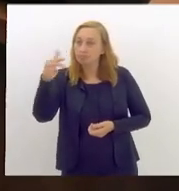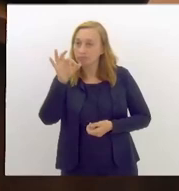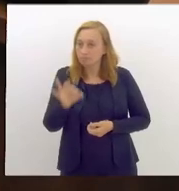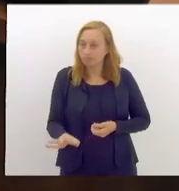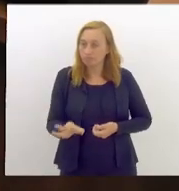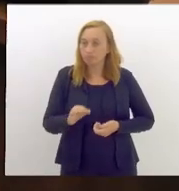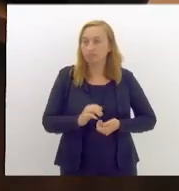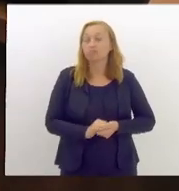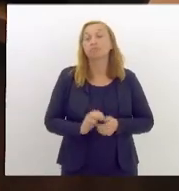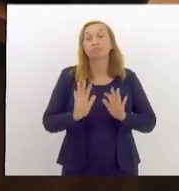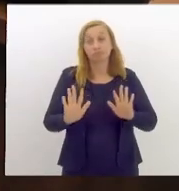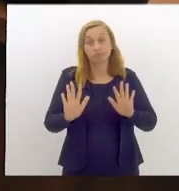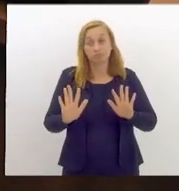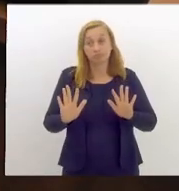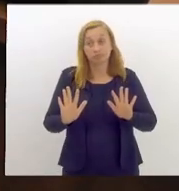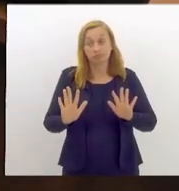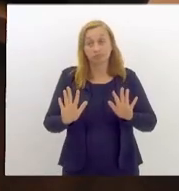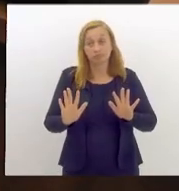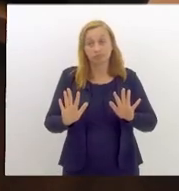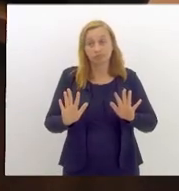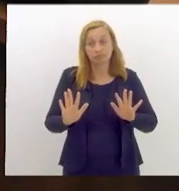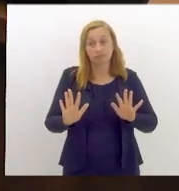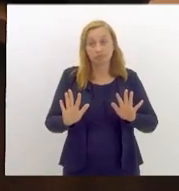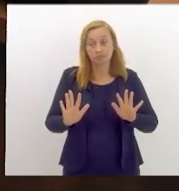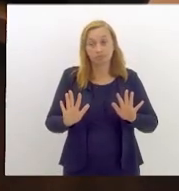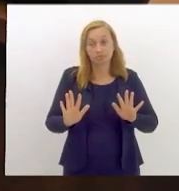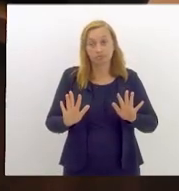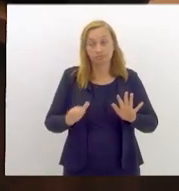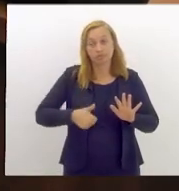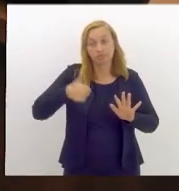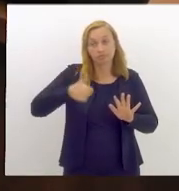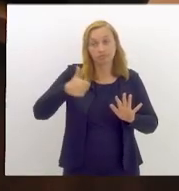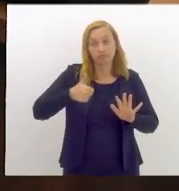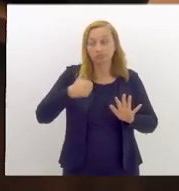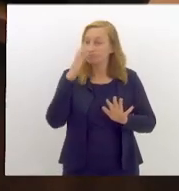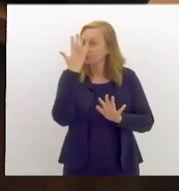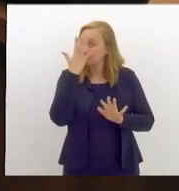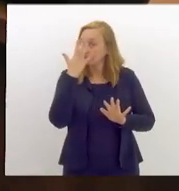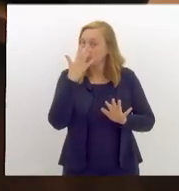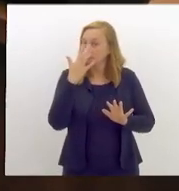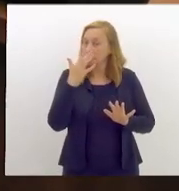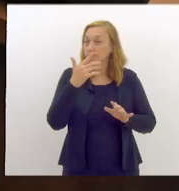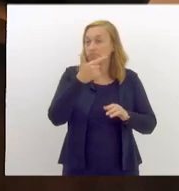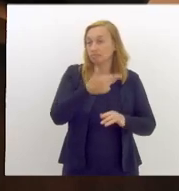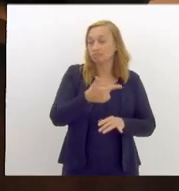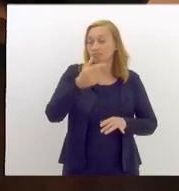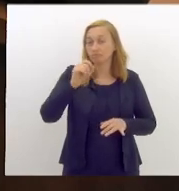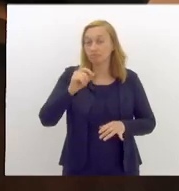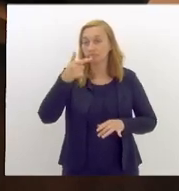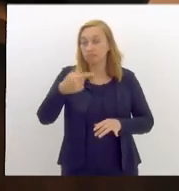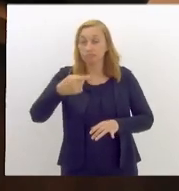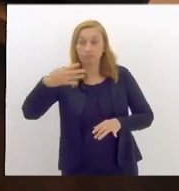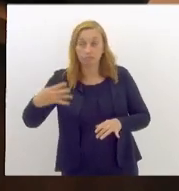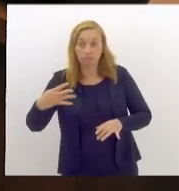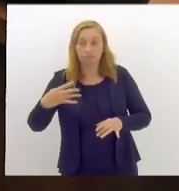37,32%. sendo que a partir de primeiro de fevereiro de 2024